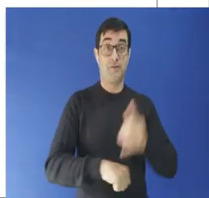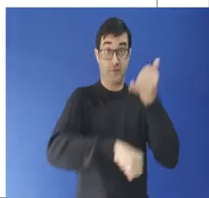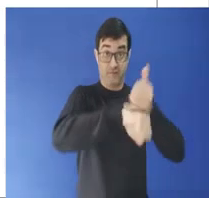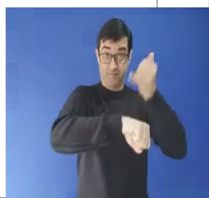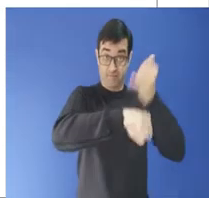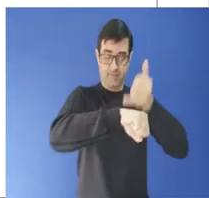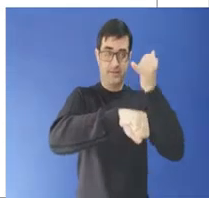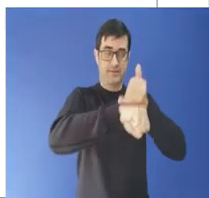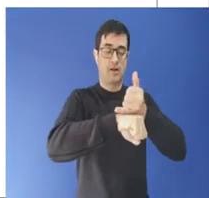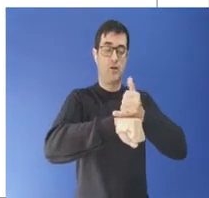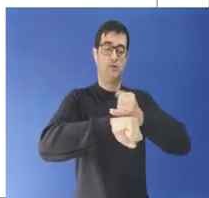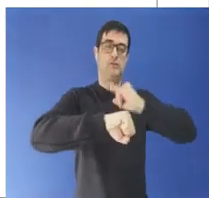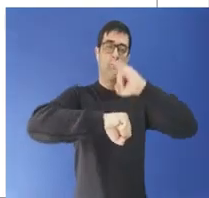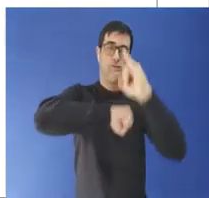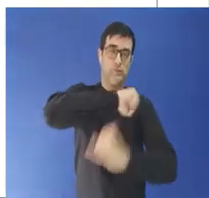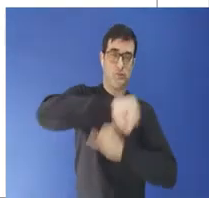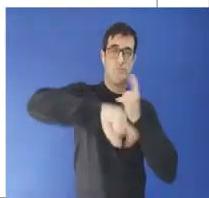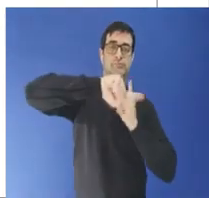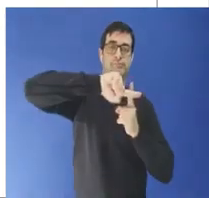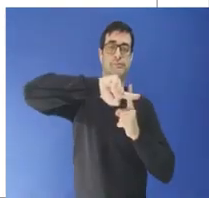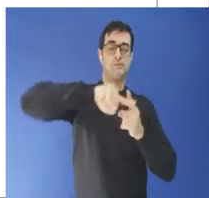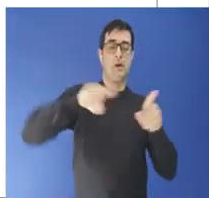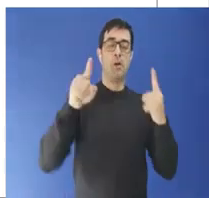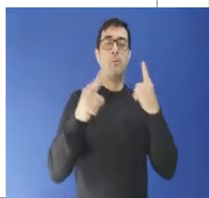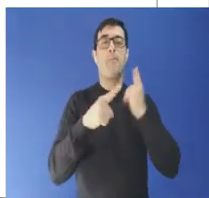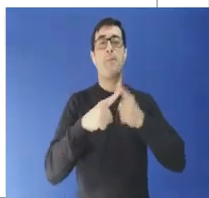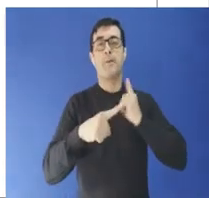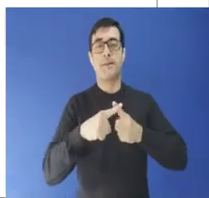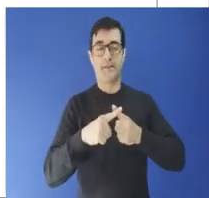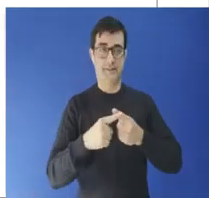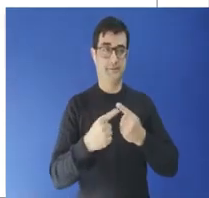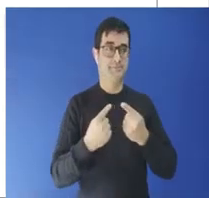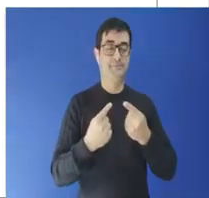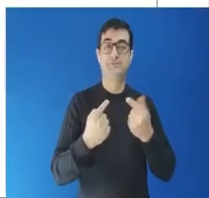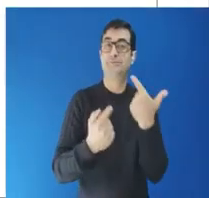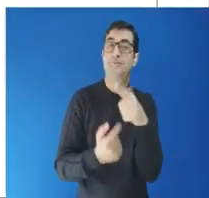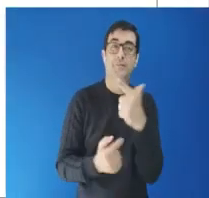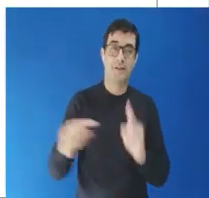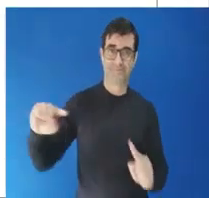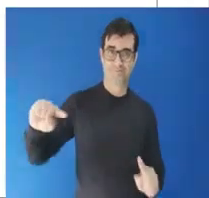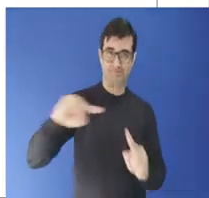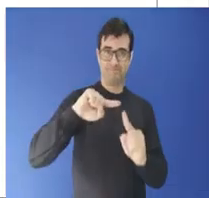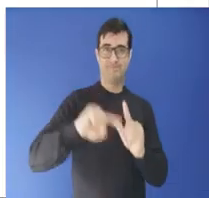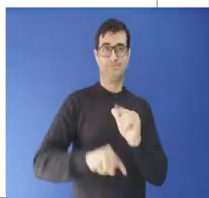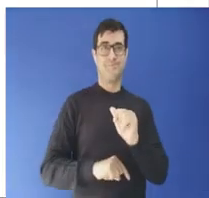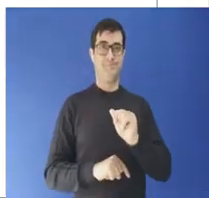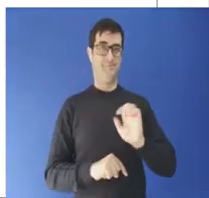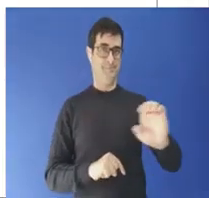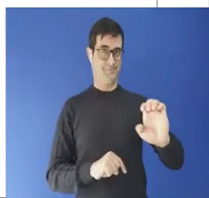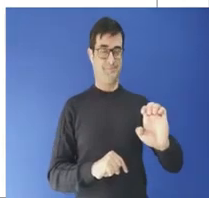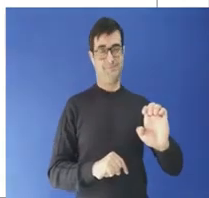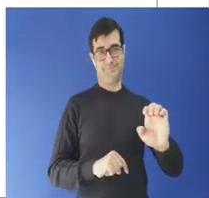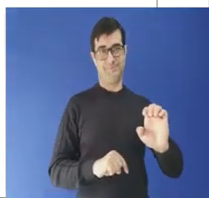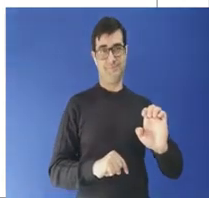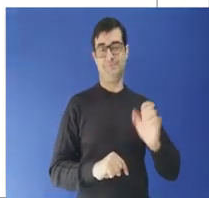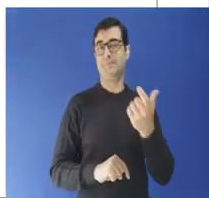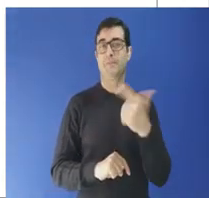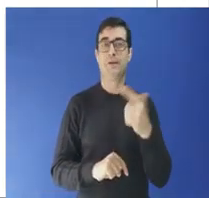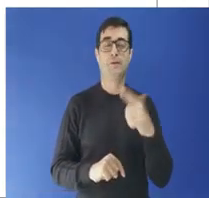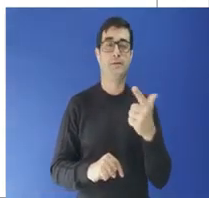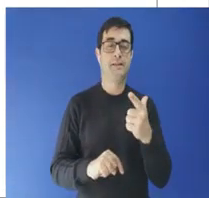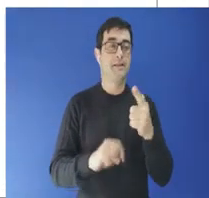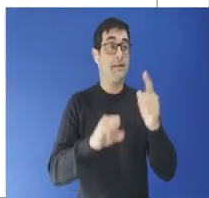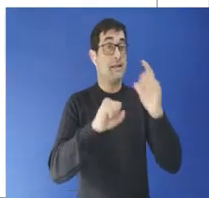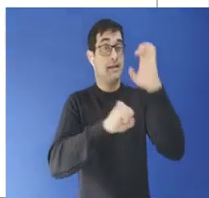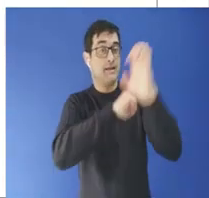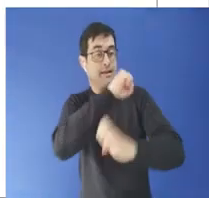formar cátions por dois motivos. Primeiro, porque eles não têm afinidade eletrônica, ou seja, eles não têm a